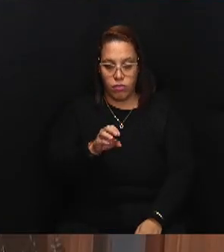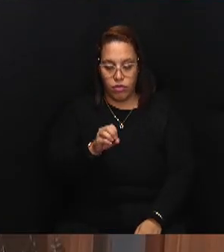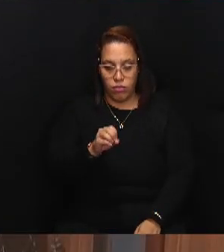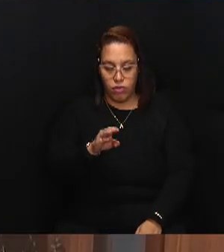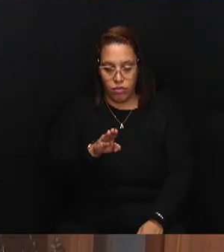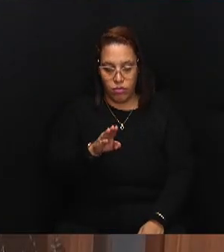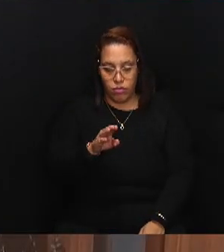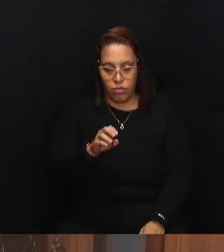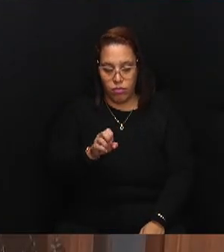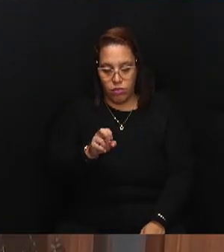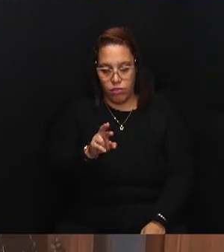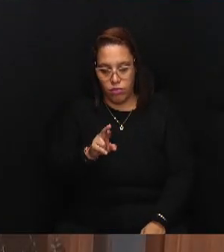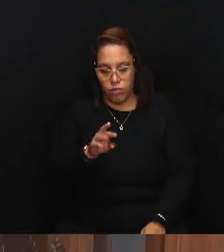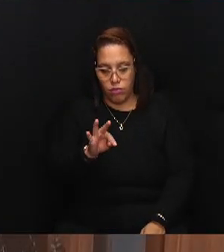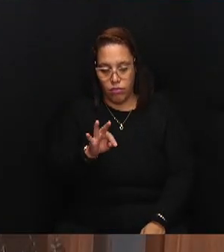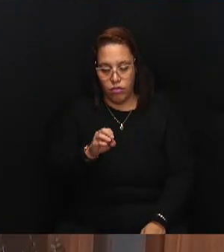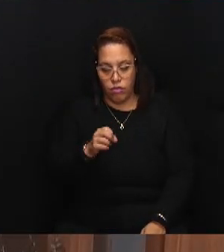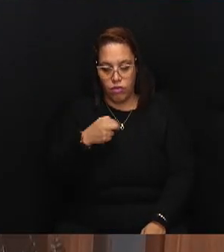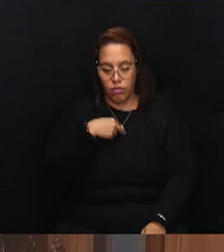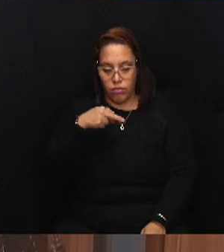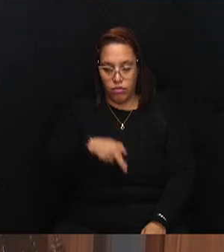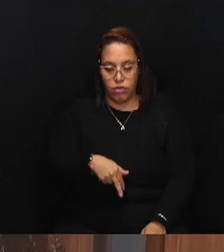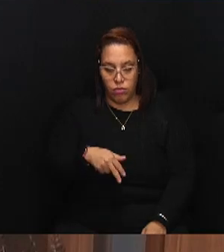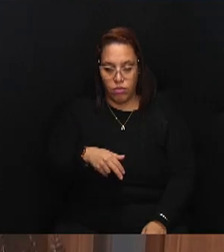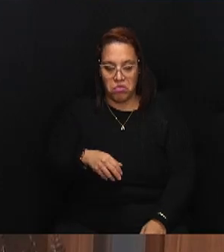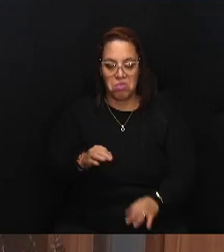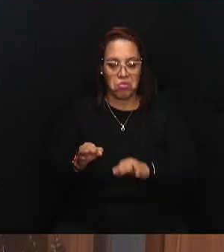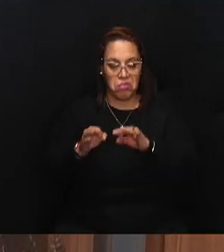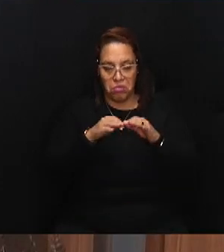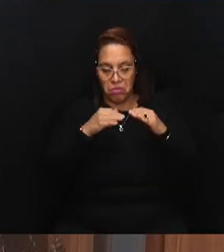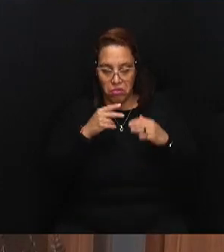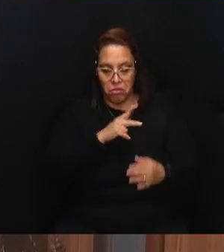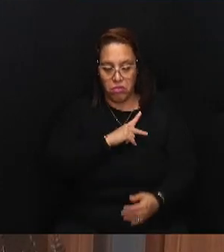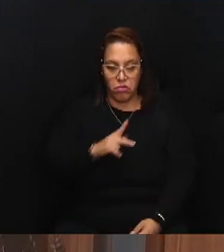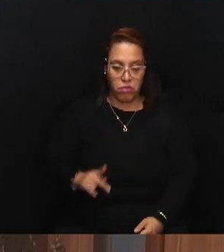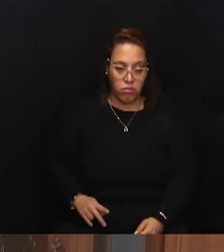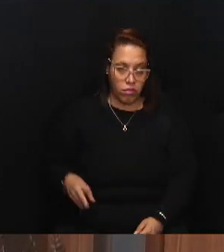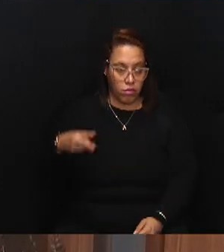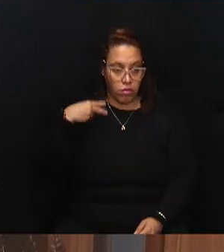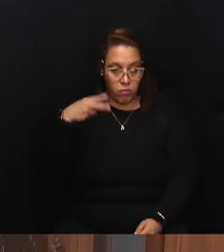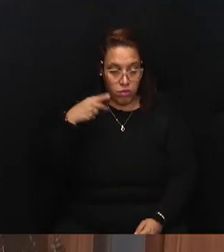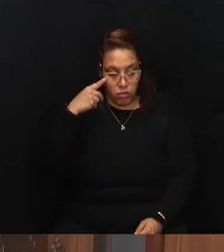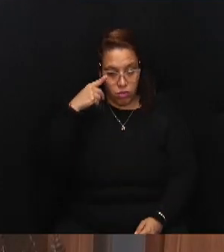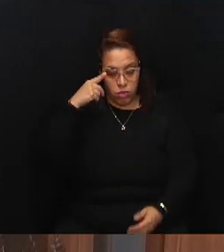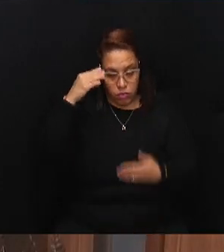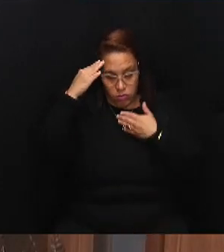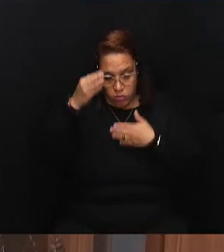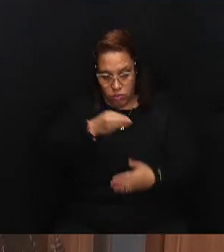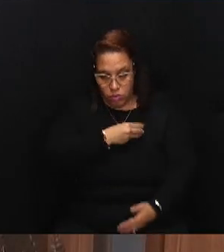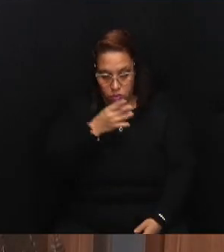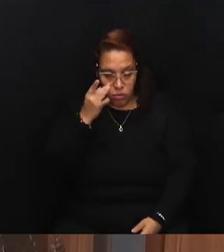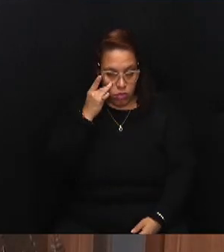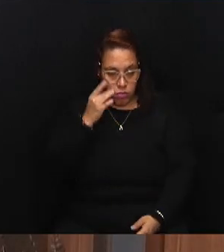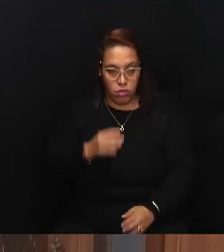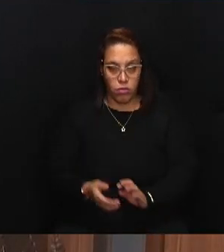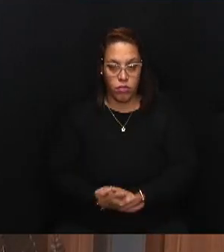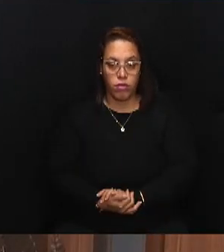na mesa. Mas eu estou aqui muito bem assistido pelo presidente, viu, vereador? Obrigado pela presença, vereador.